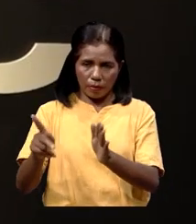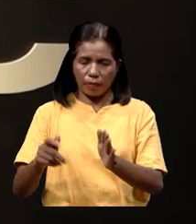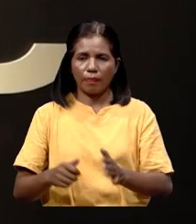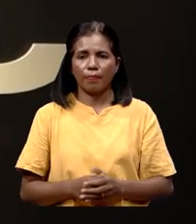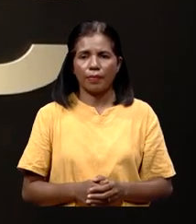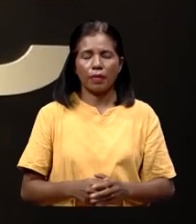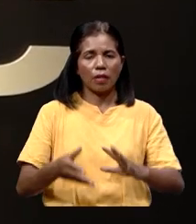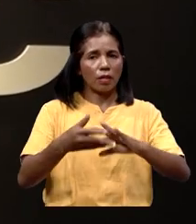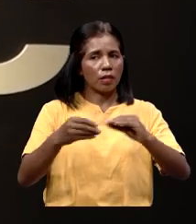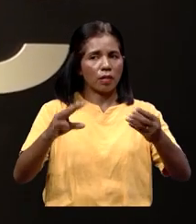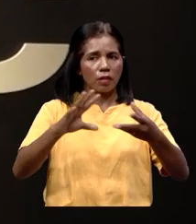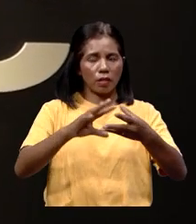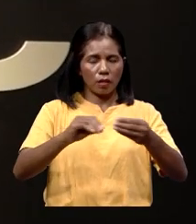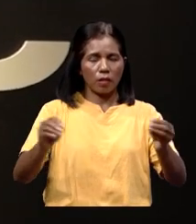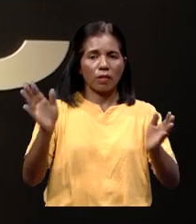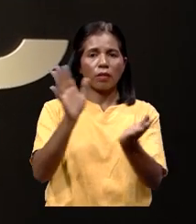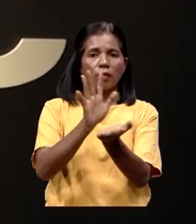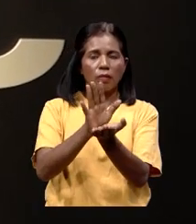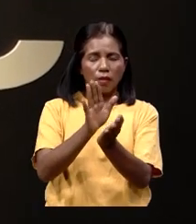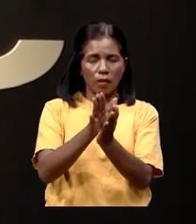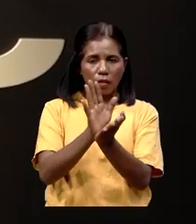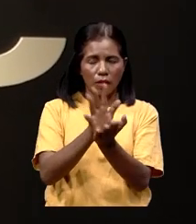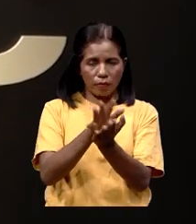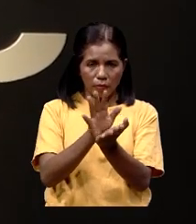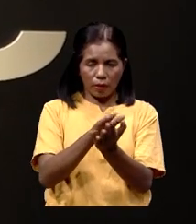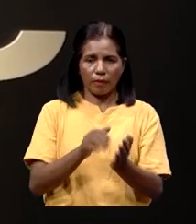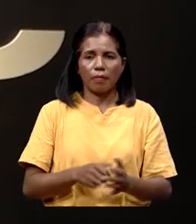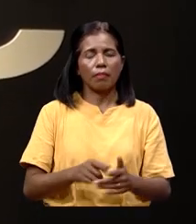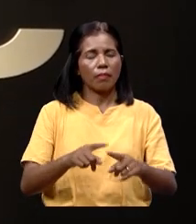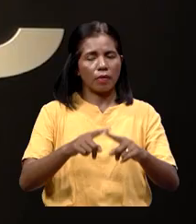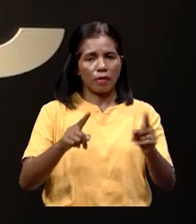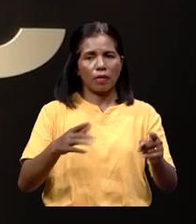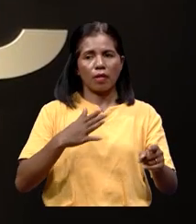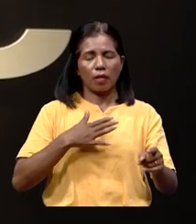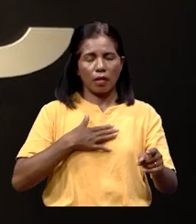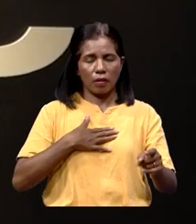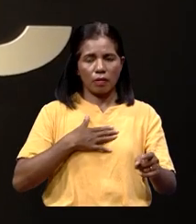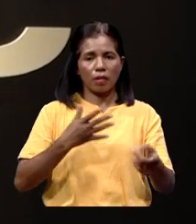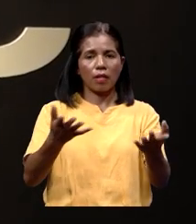é a história do crocodilo, mas a minha maneira.